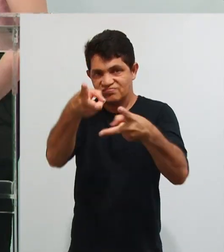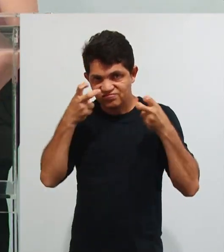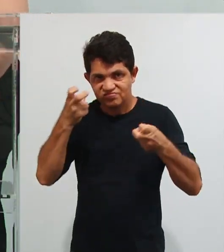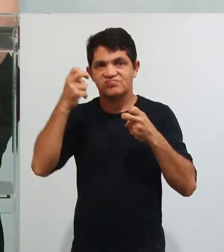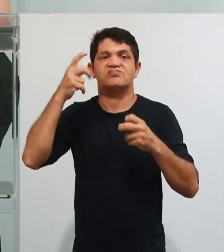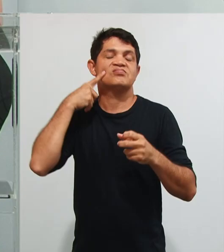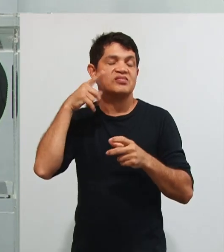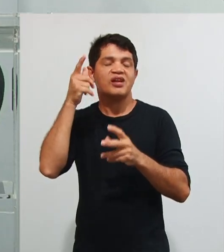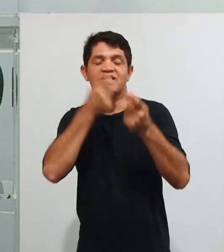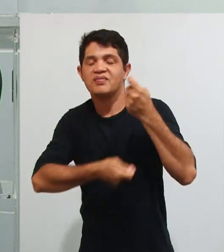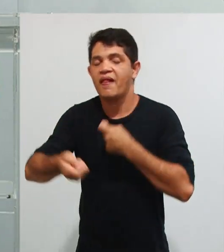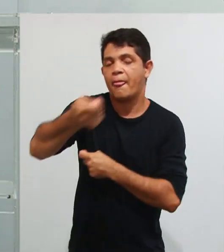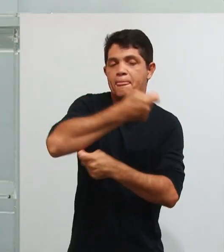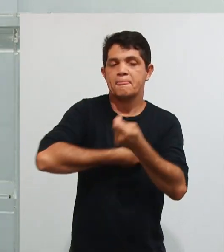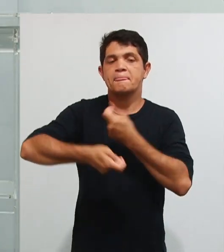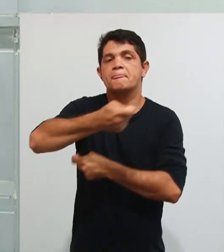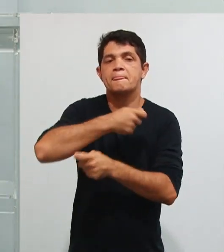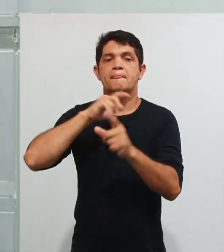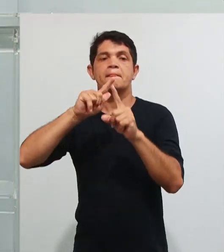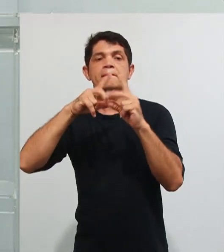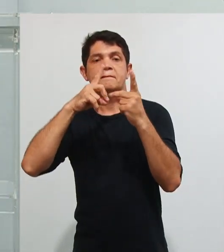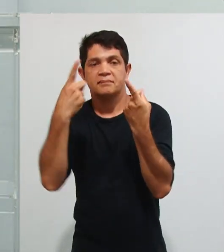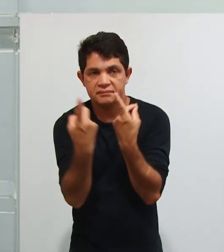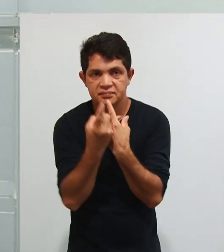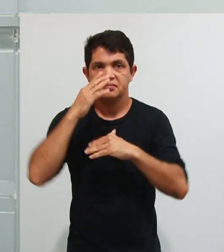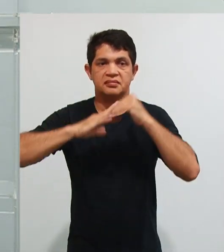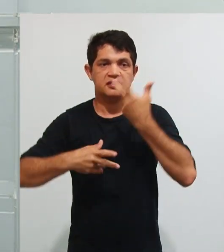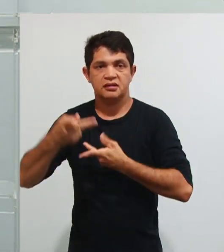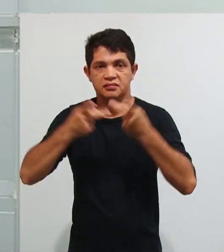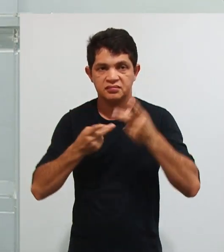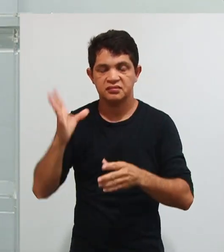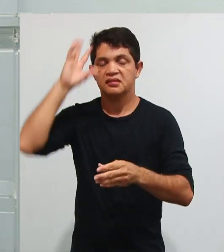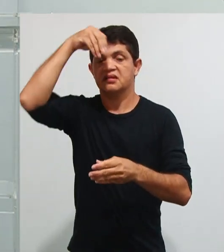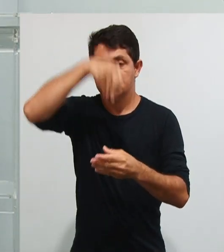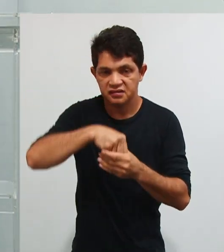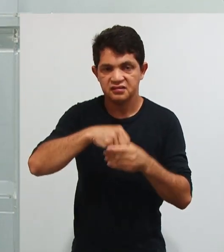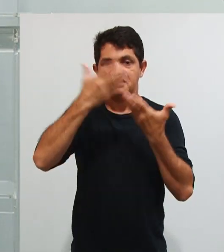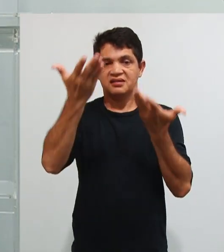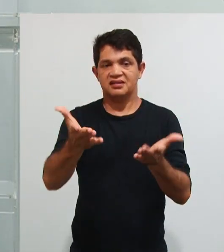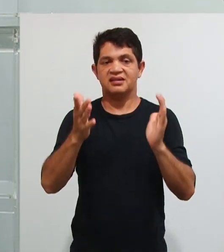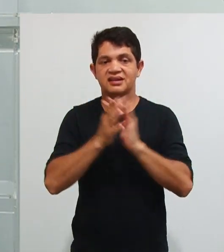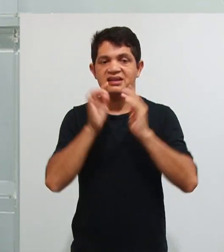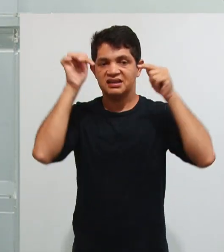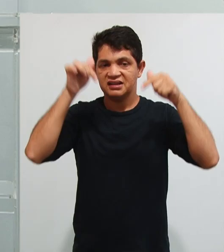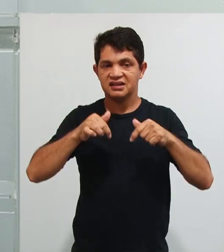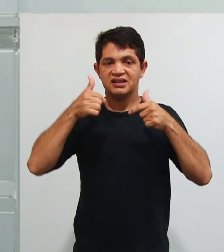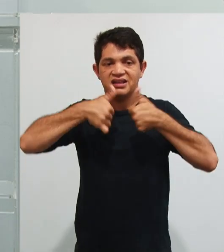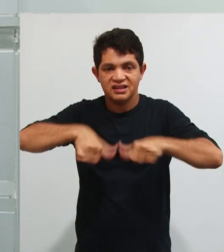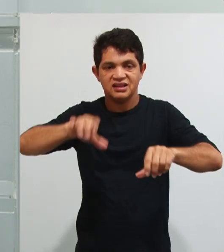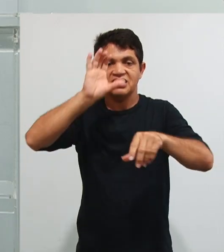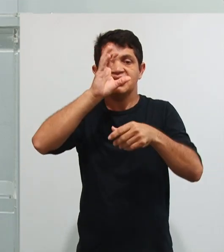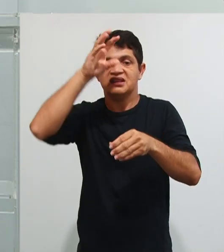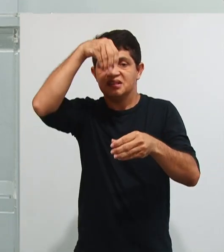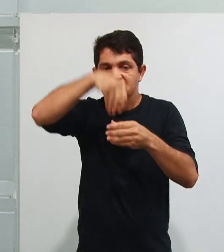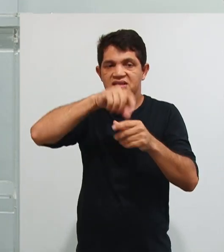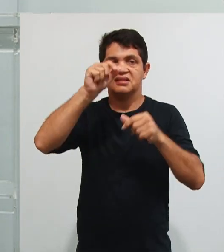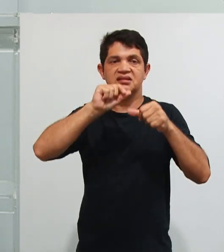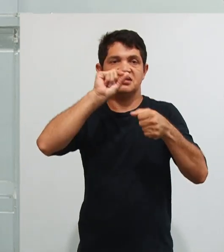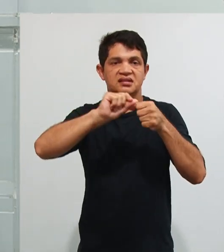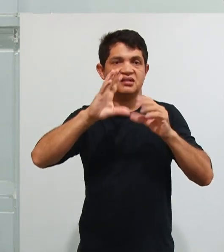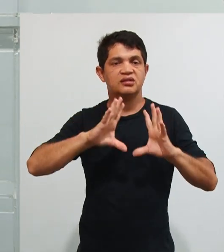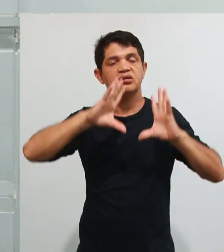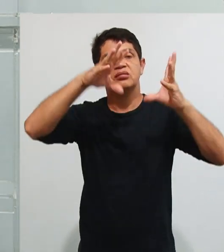nossa dinâmica da administração e do planejamento estratégico, ela está estruturada em um